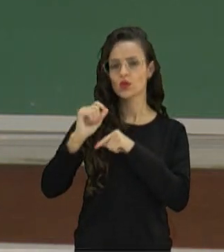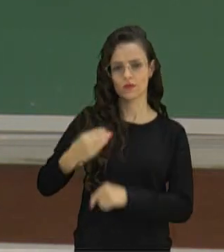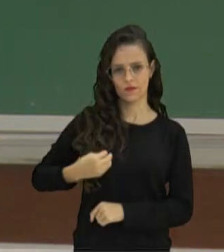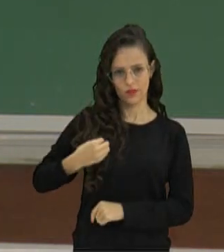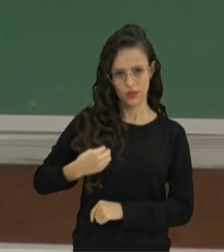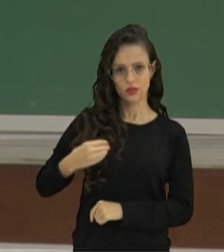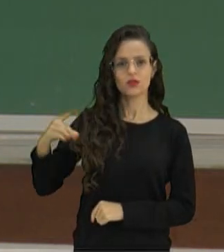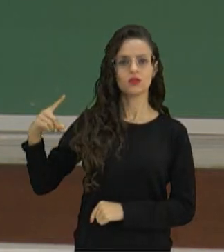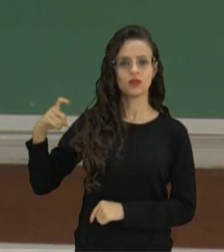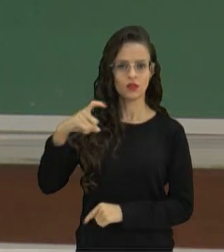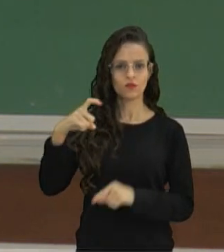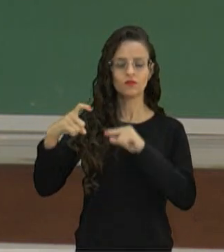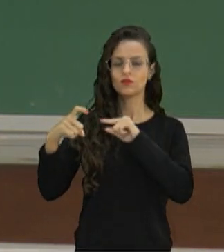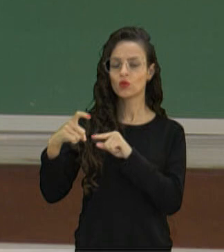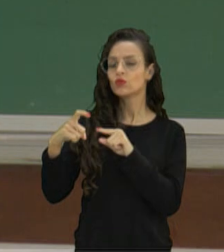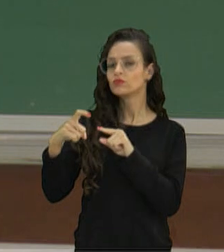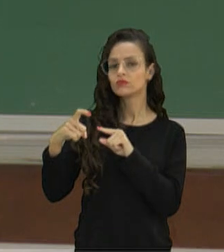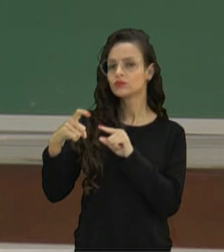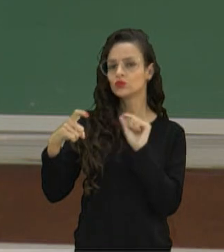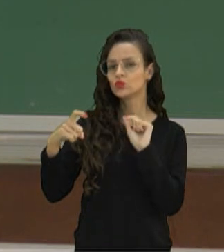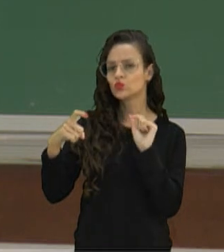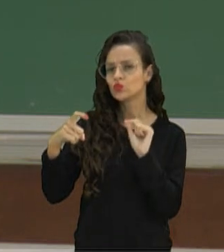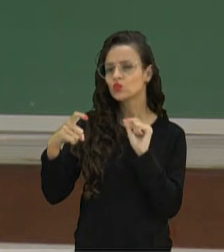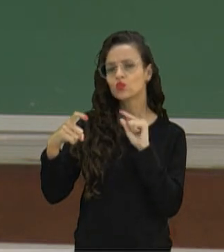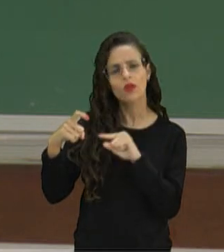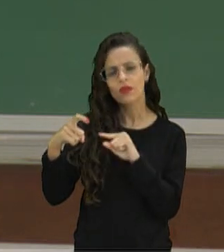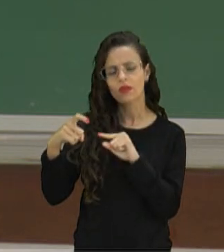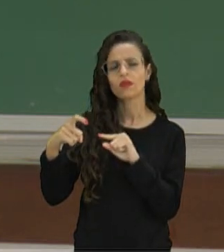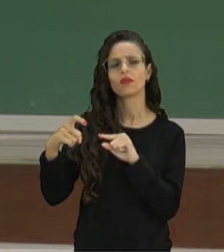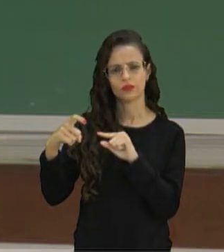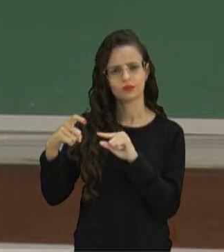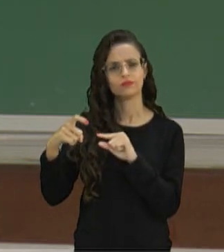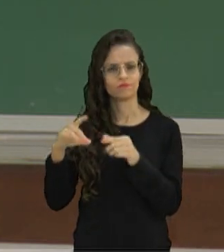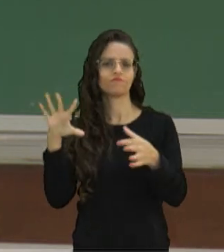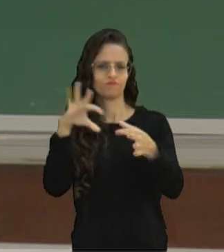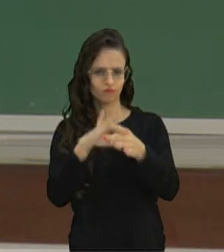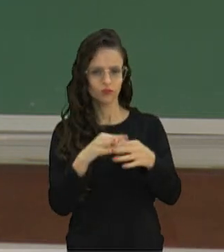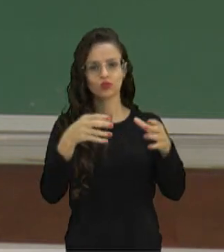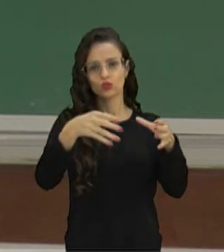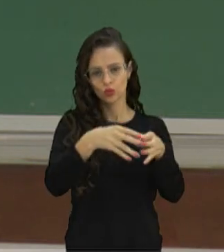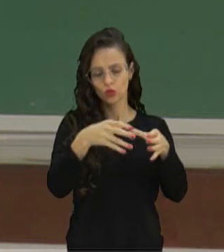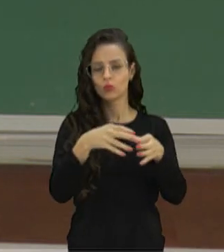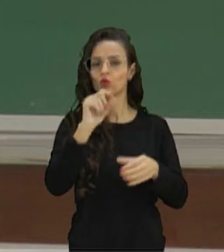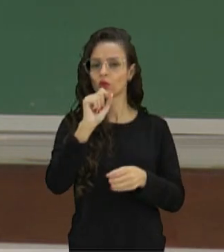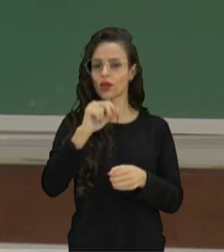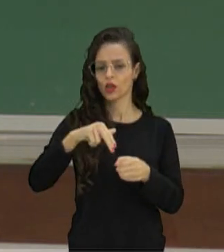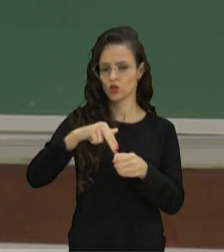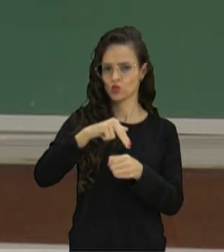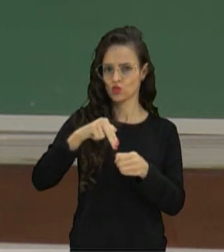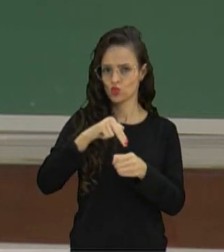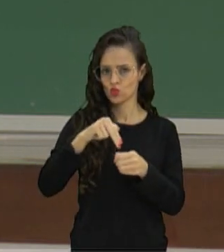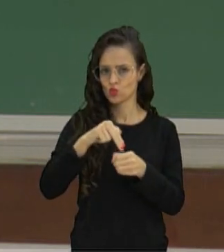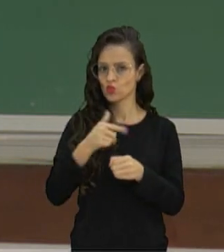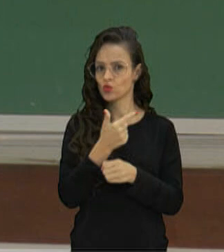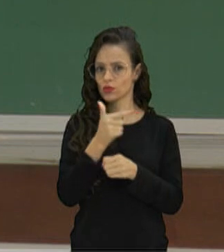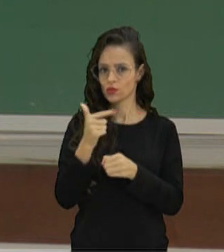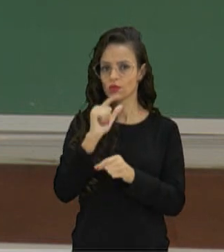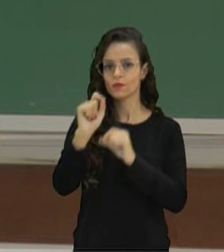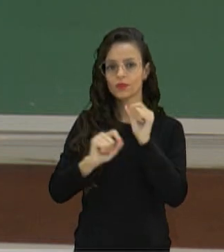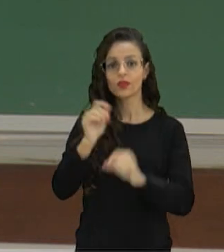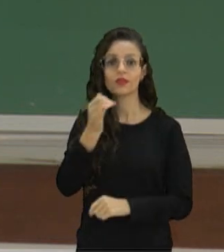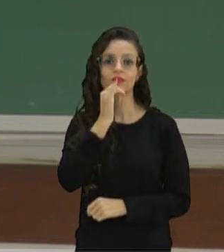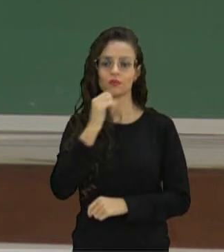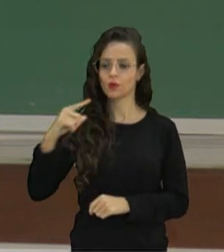vivos que identificam este grupo, o grupo dos seres procariontes. Você pega